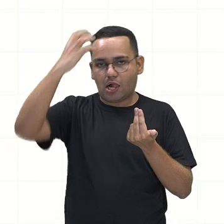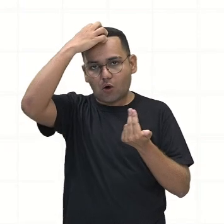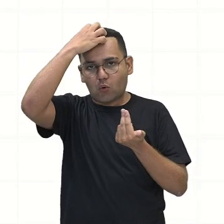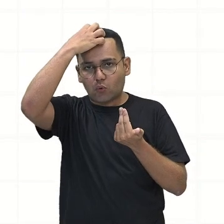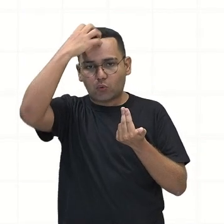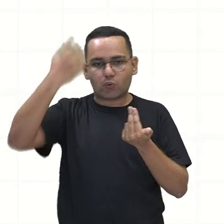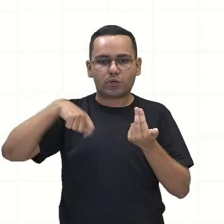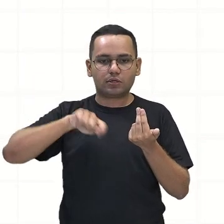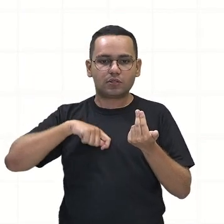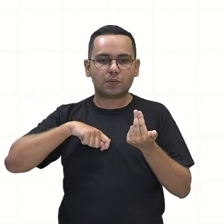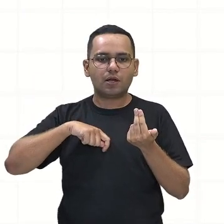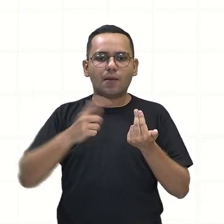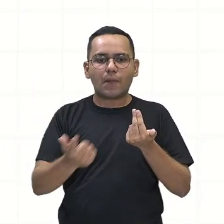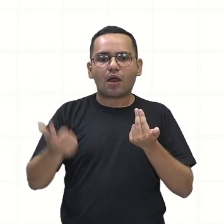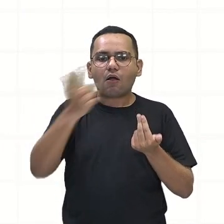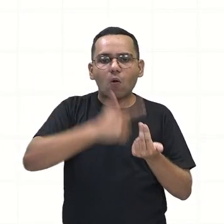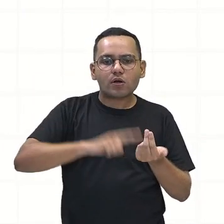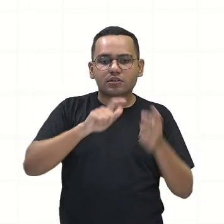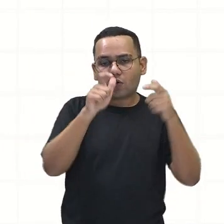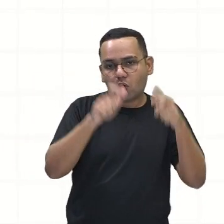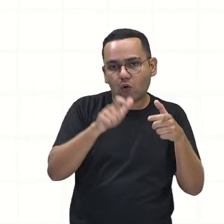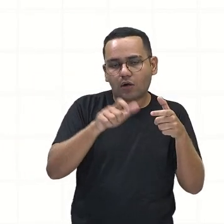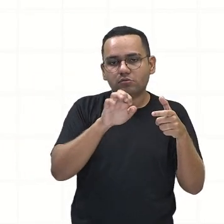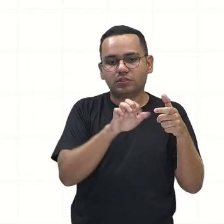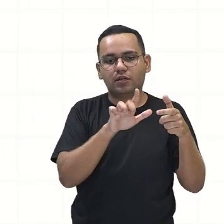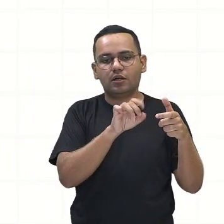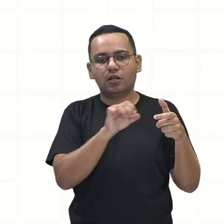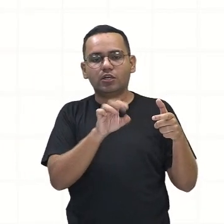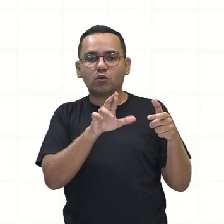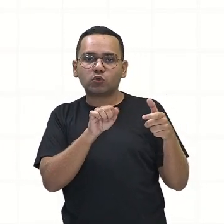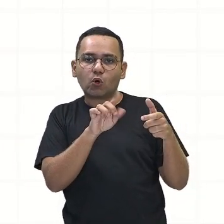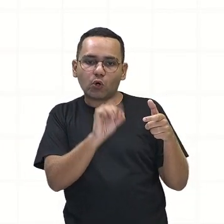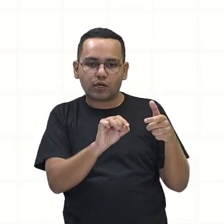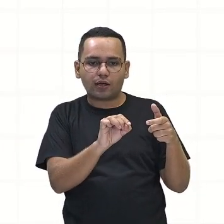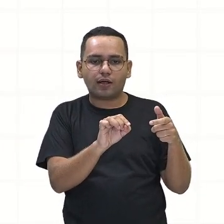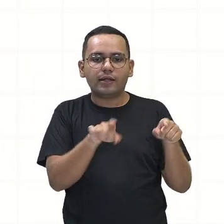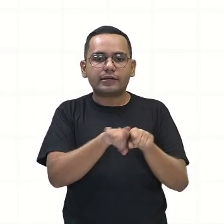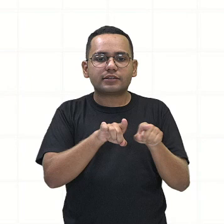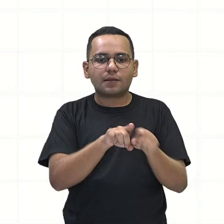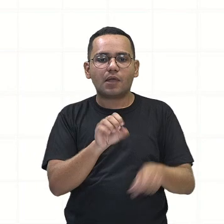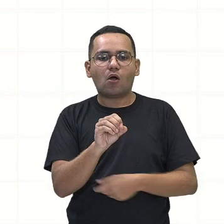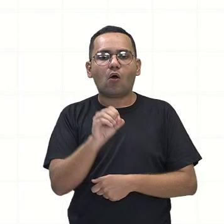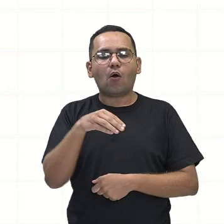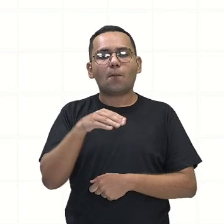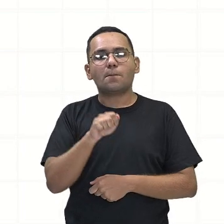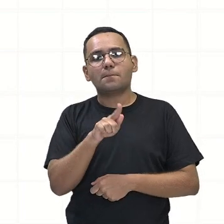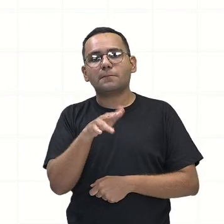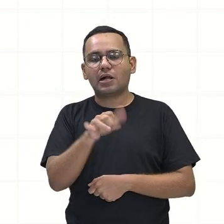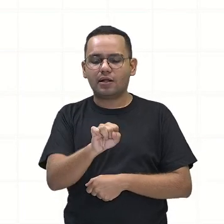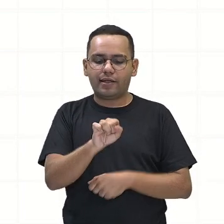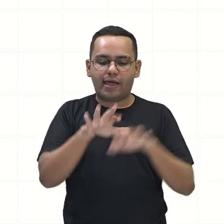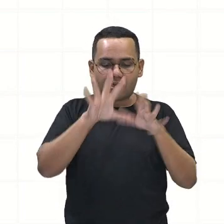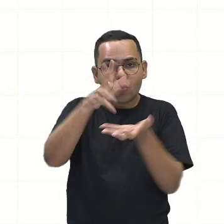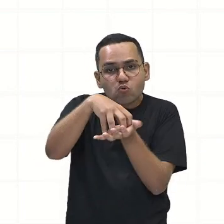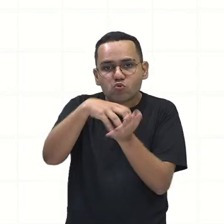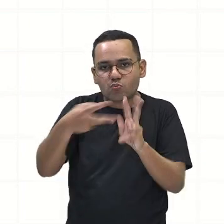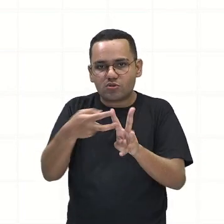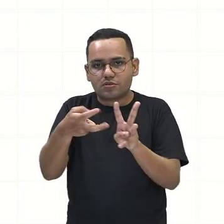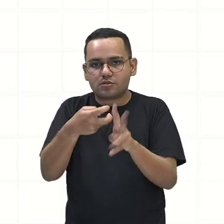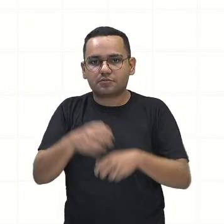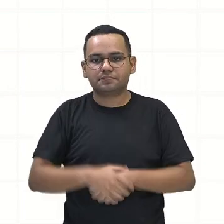do Eldorado e dos Omáguas, que era ali um grupo de indígenas que habitavam a região. Então, nós temos aqui